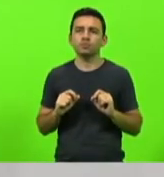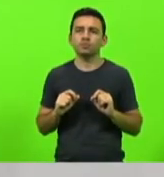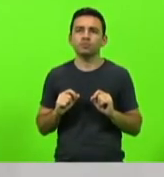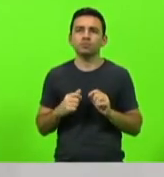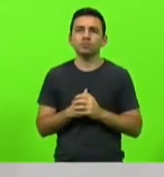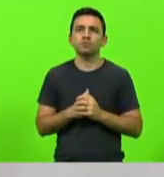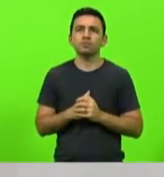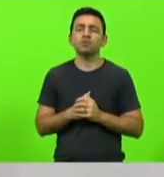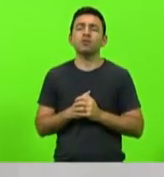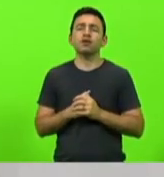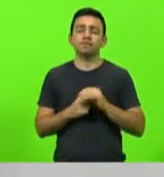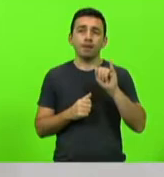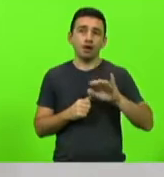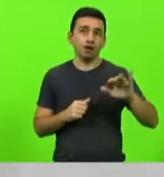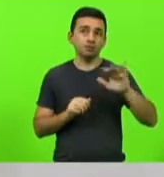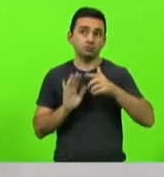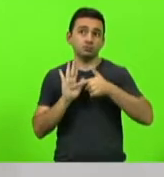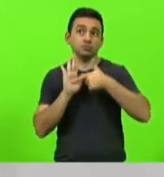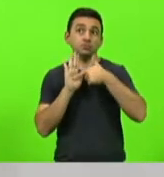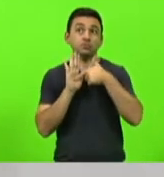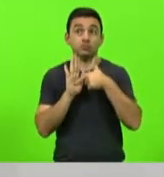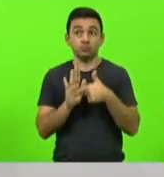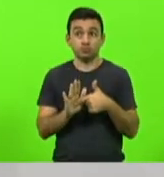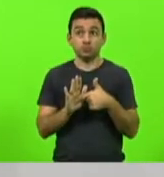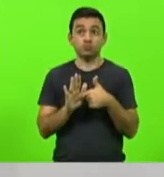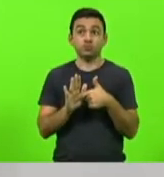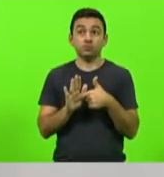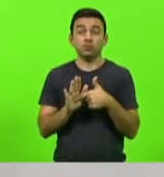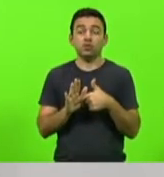que vem exatamente